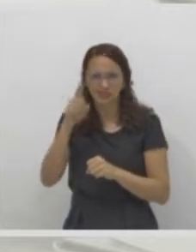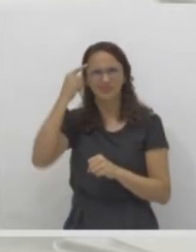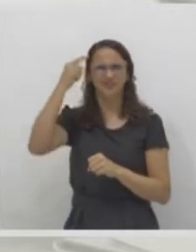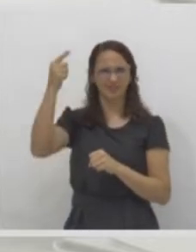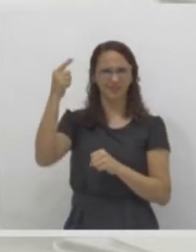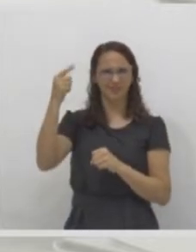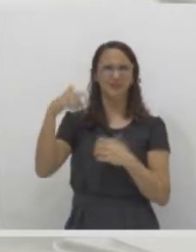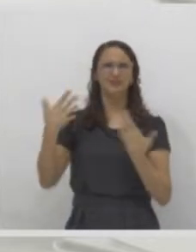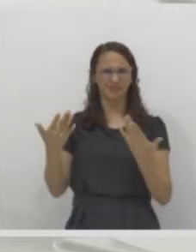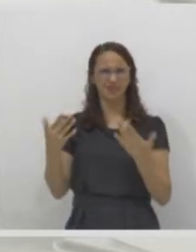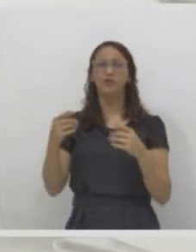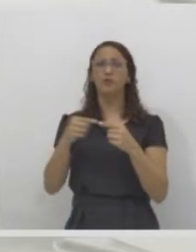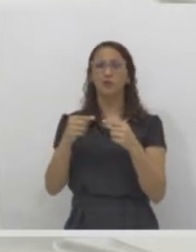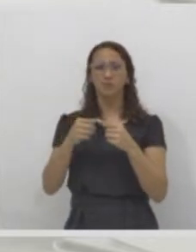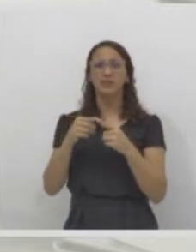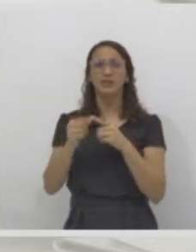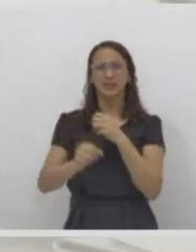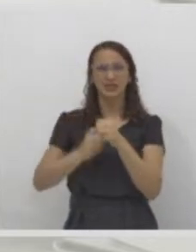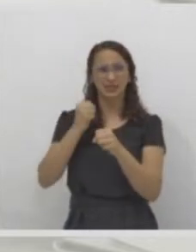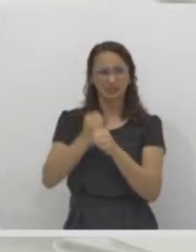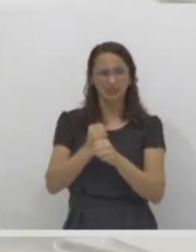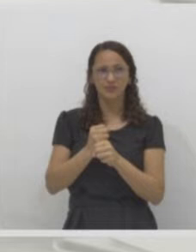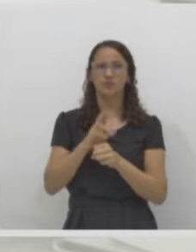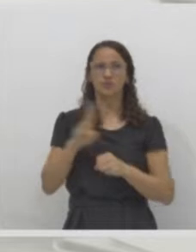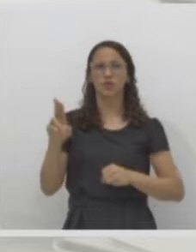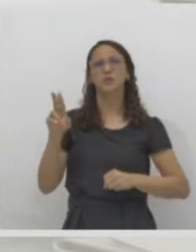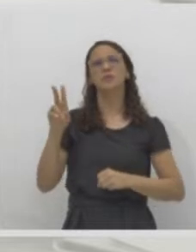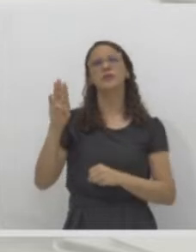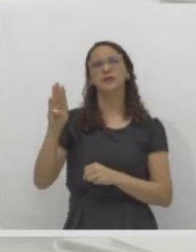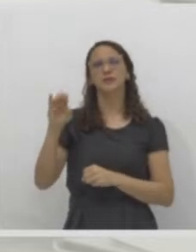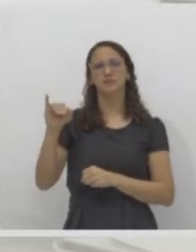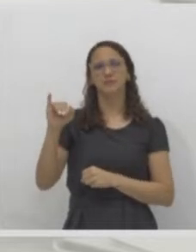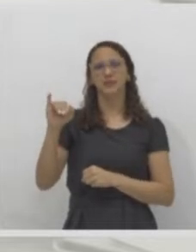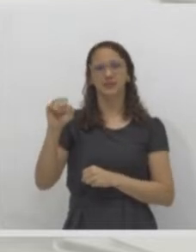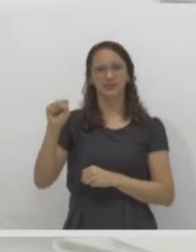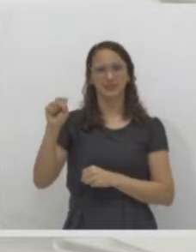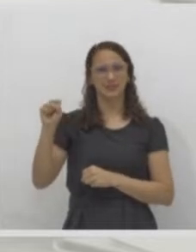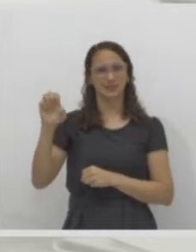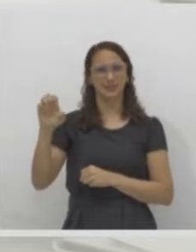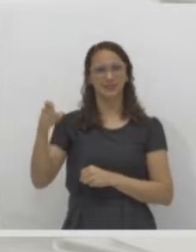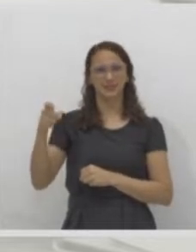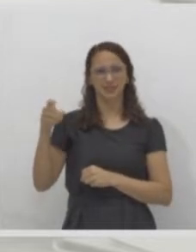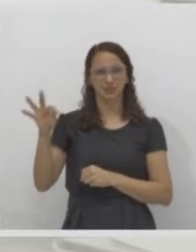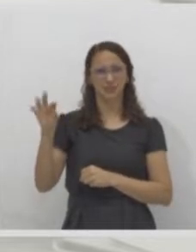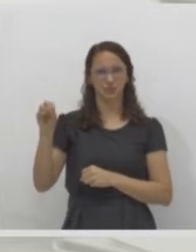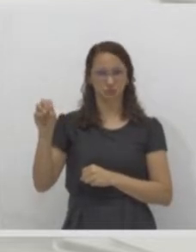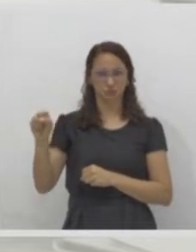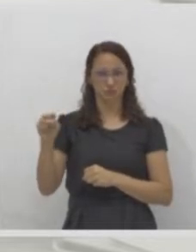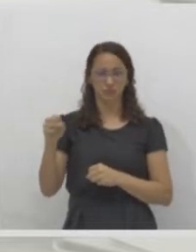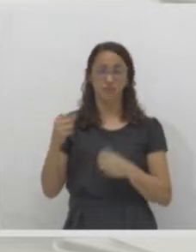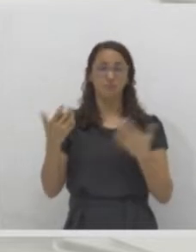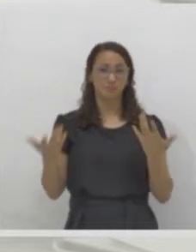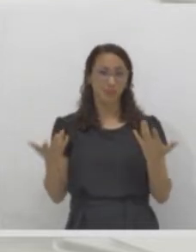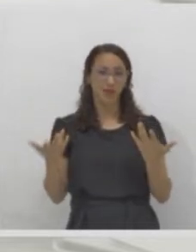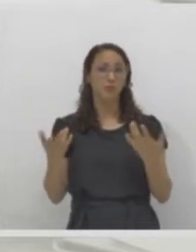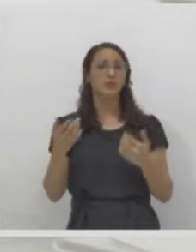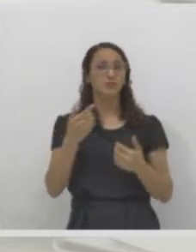nisso, sabendo tudo isso, assinale com X nos outros anos bissextos. Olha aí o comando da